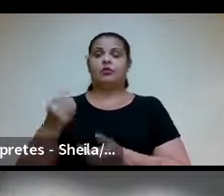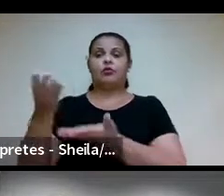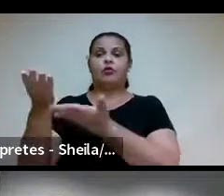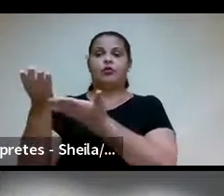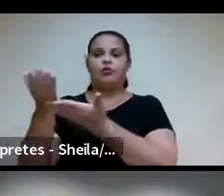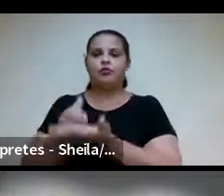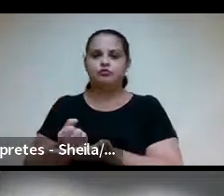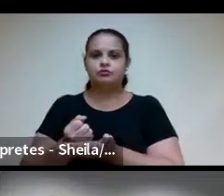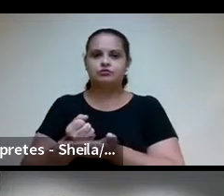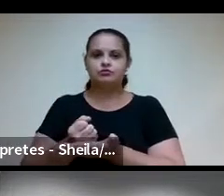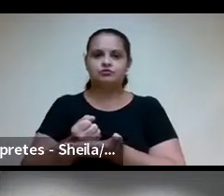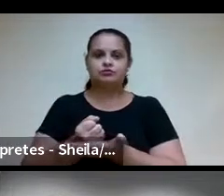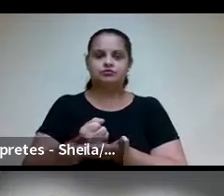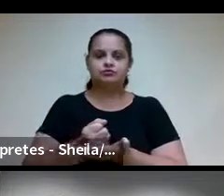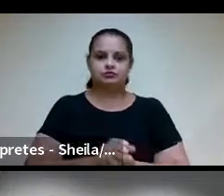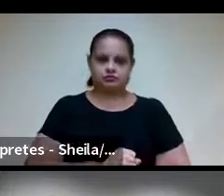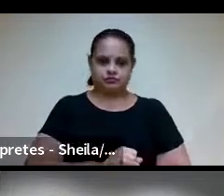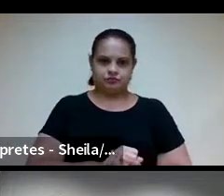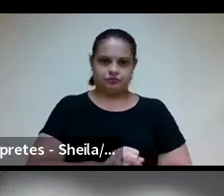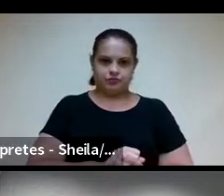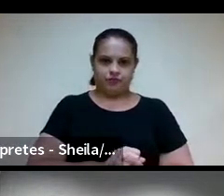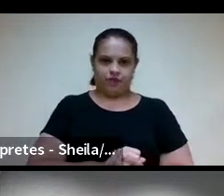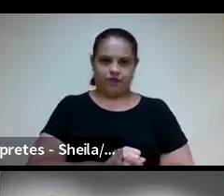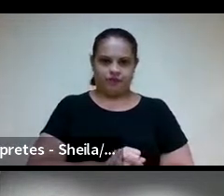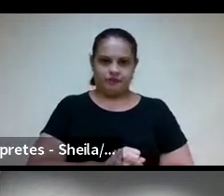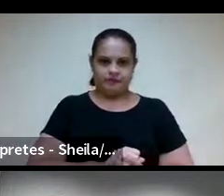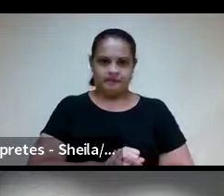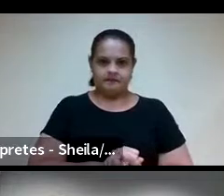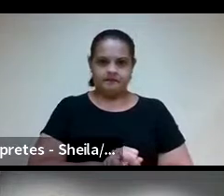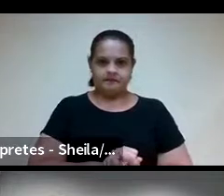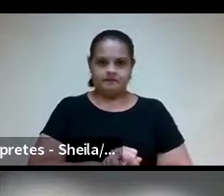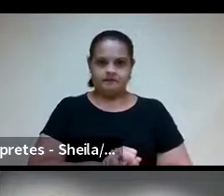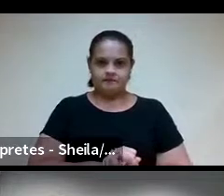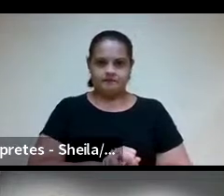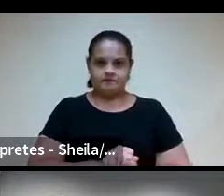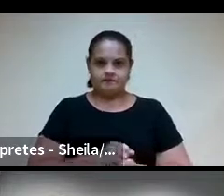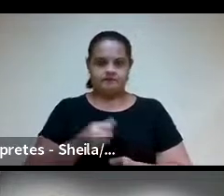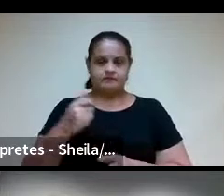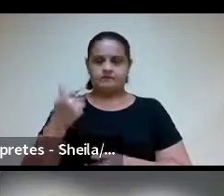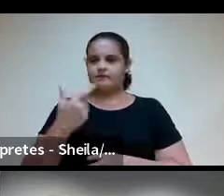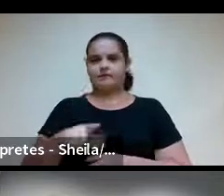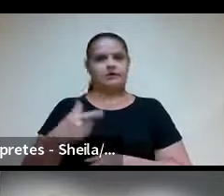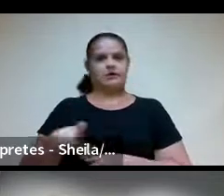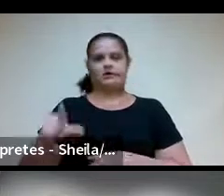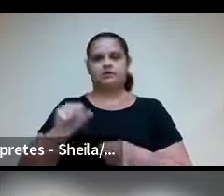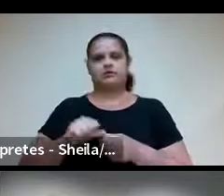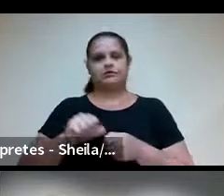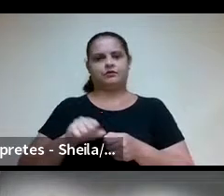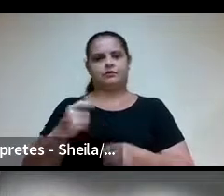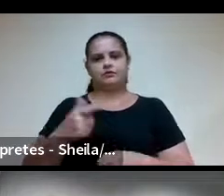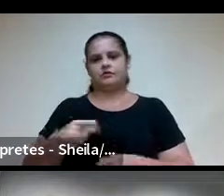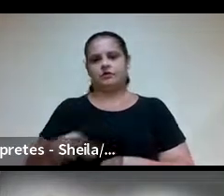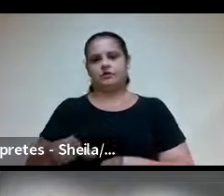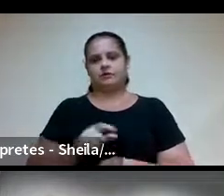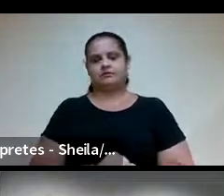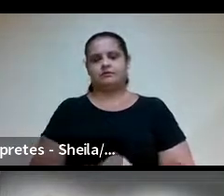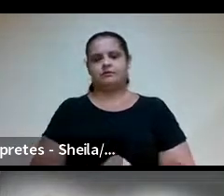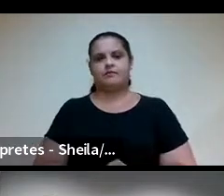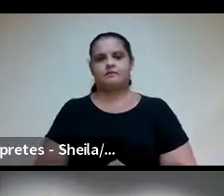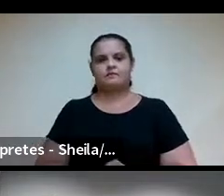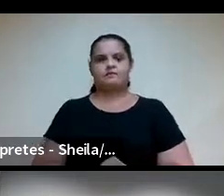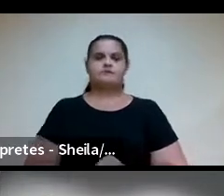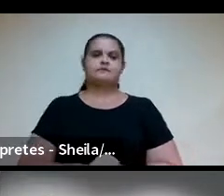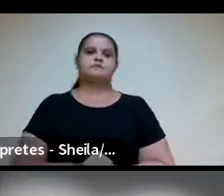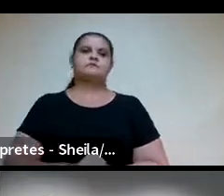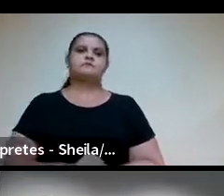recebimento da citação. Não foi feito, né? Não foi feito. Não foi feito. Pois é, eu mas já não estava... não